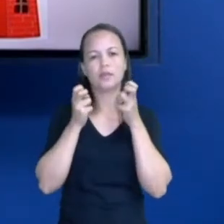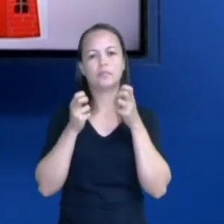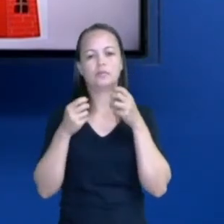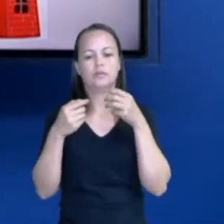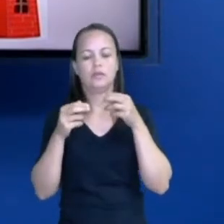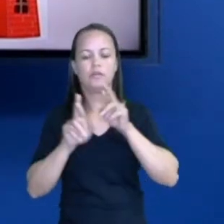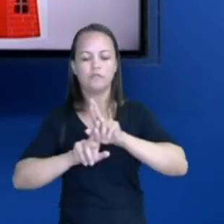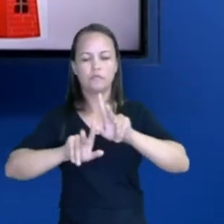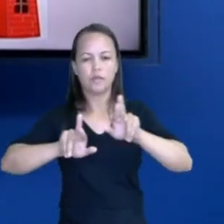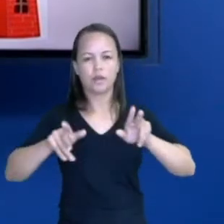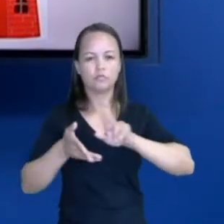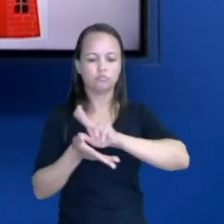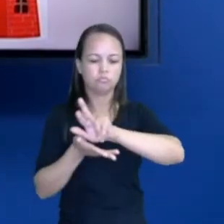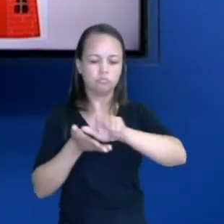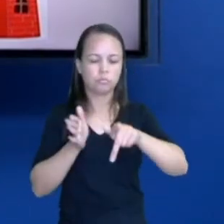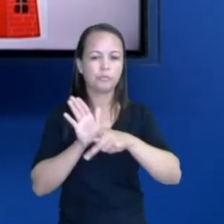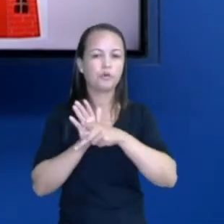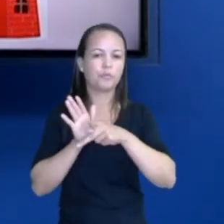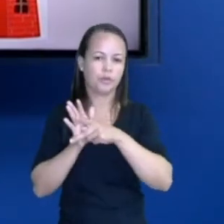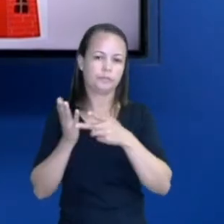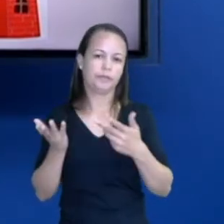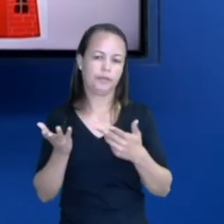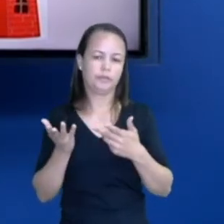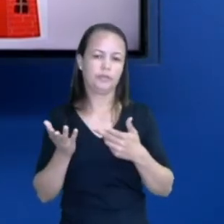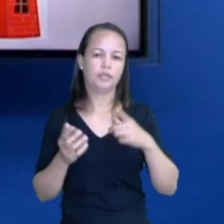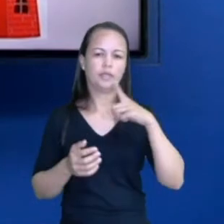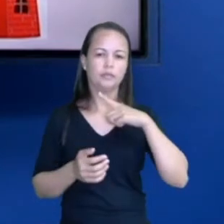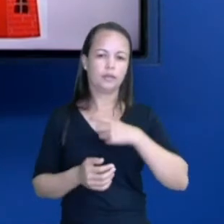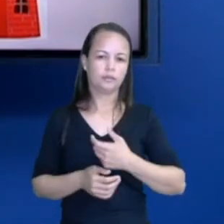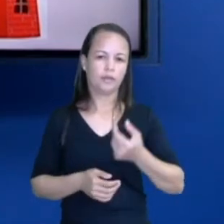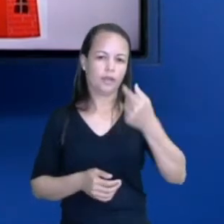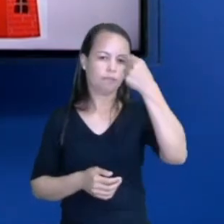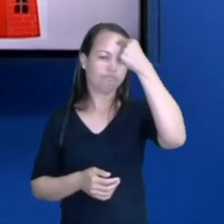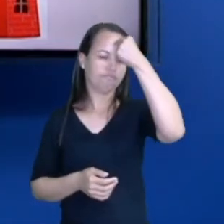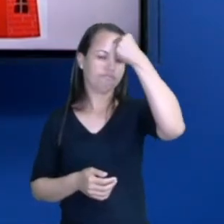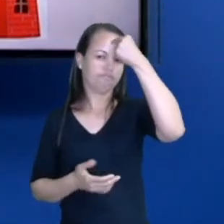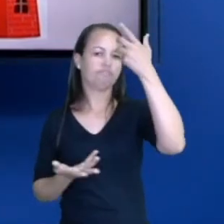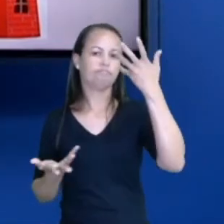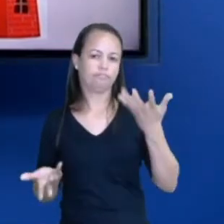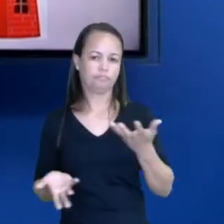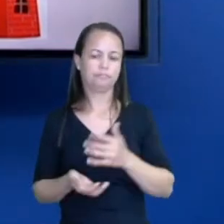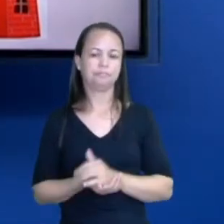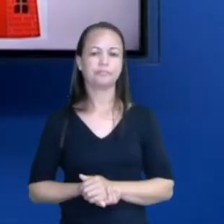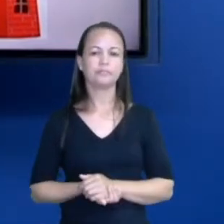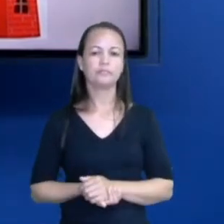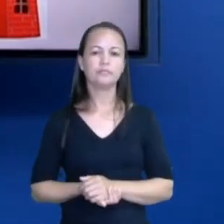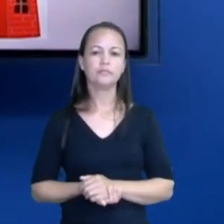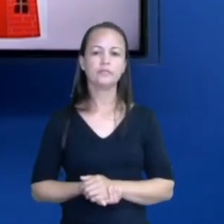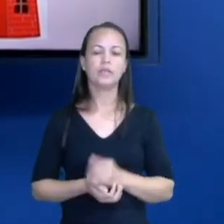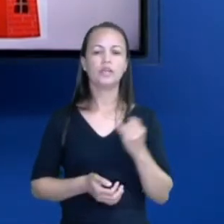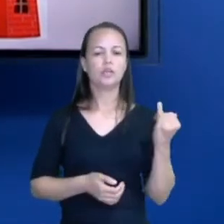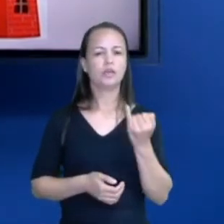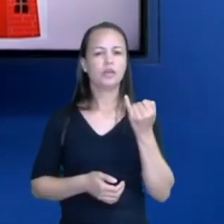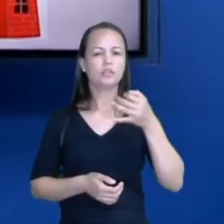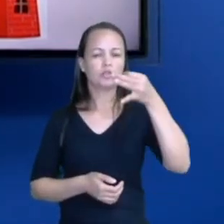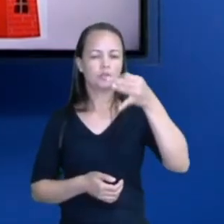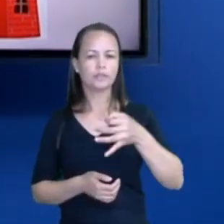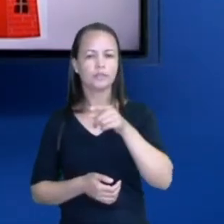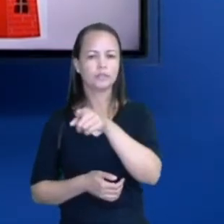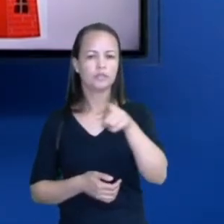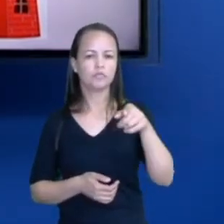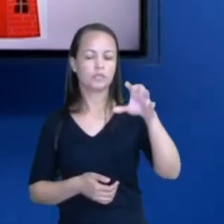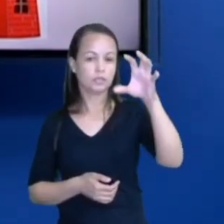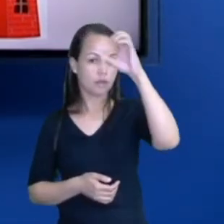essas diferentes propriedades que a gente tem que ter em mente, tá certo? Portanto, eu tenho certeza que vocês aprenderam